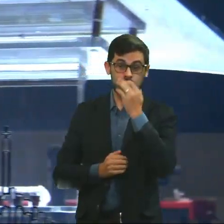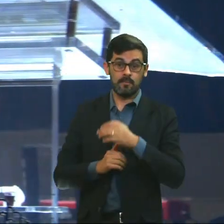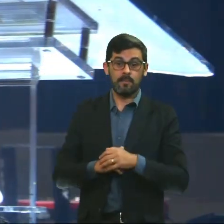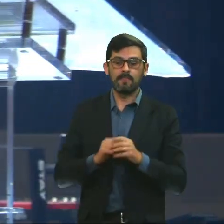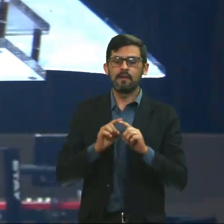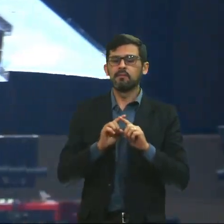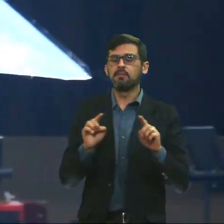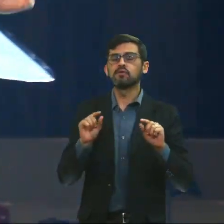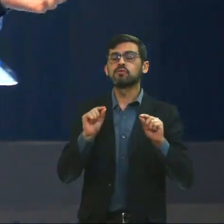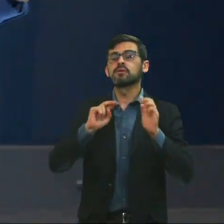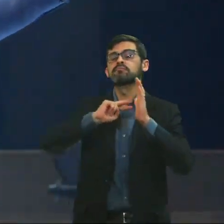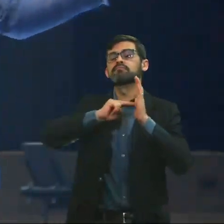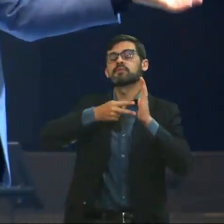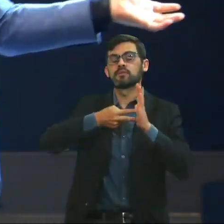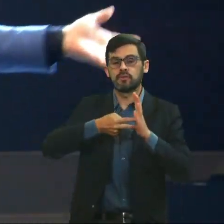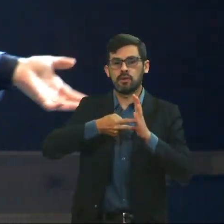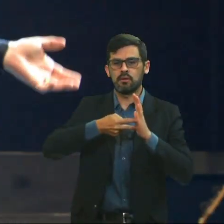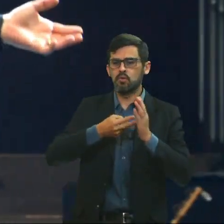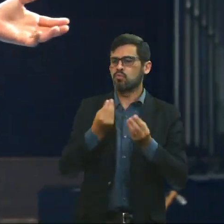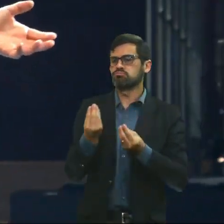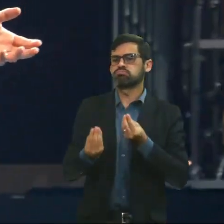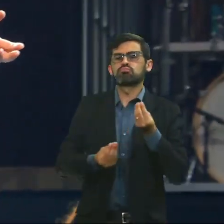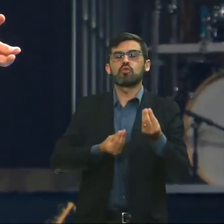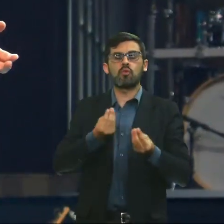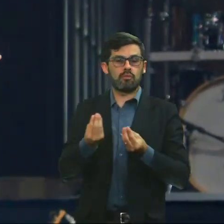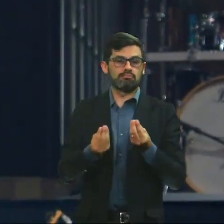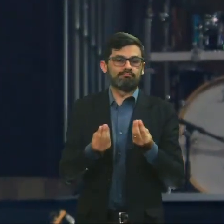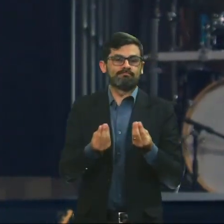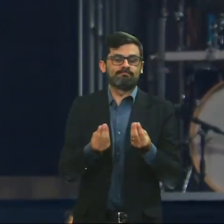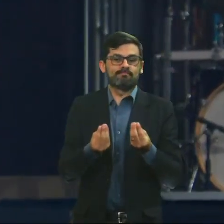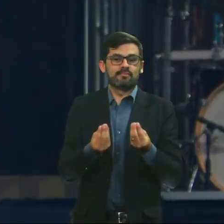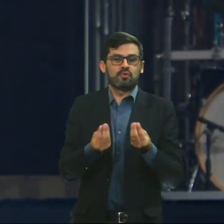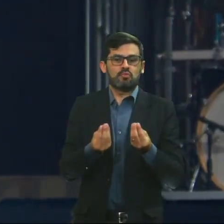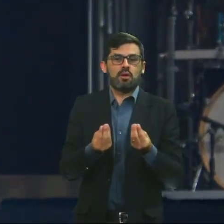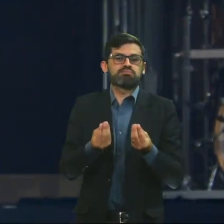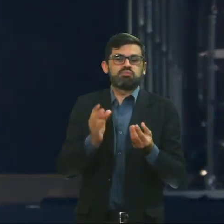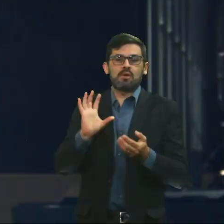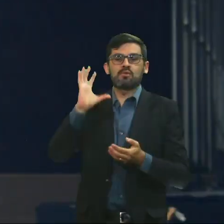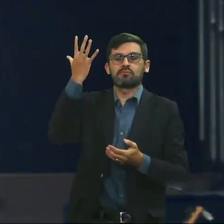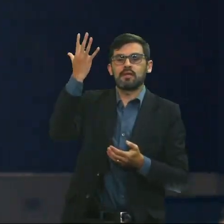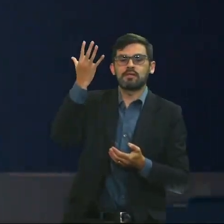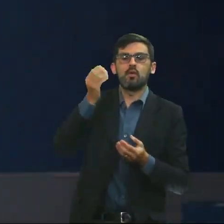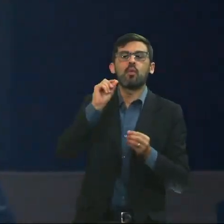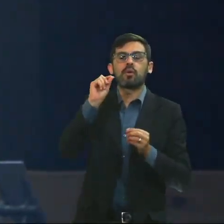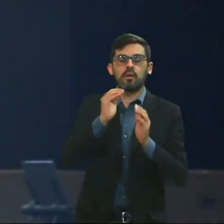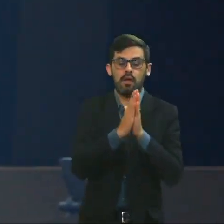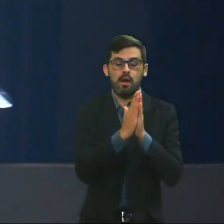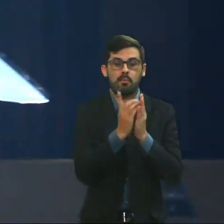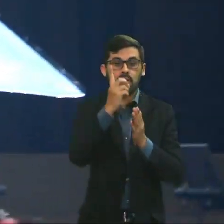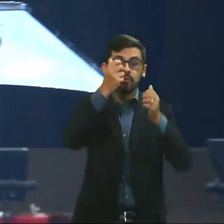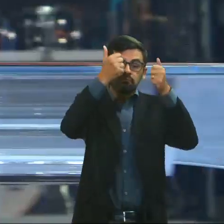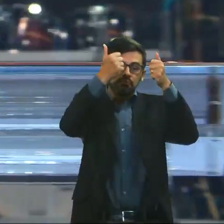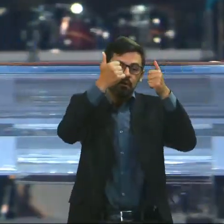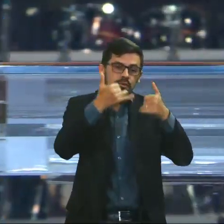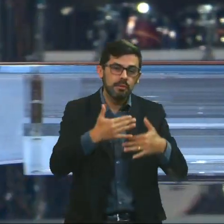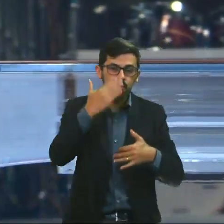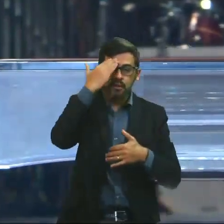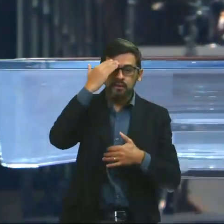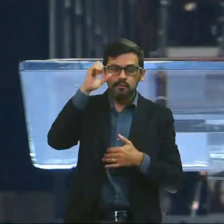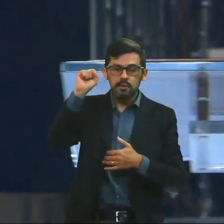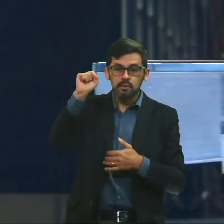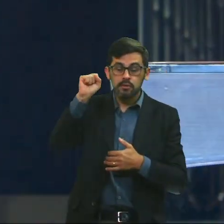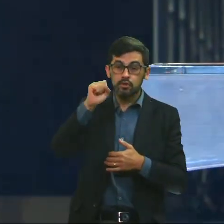Mas o que representa isso? Isso é possível? Como é que isso funciona? O que a Bíblia fala sobre sabedoria? Só no livro